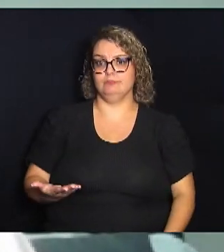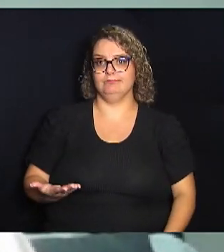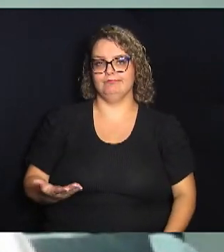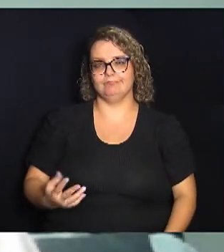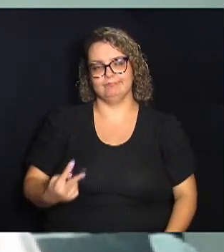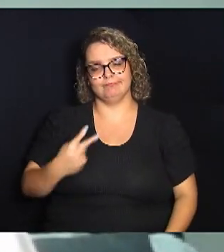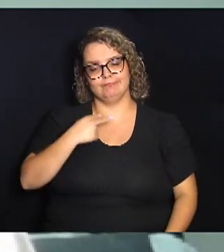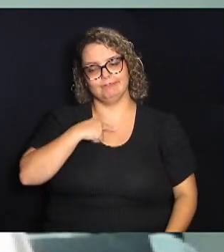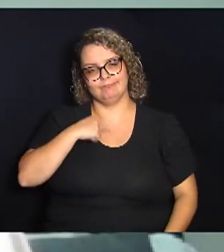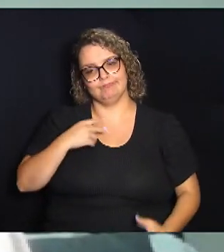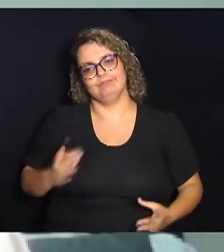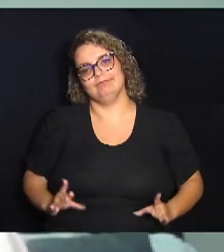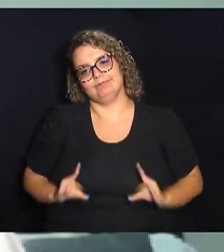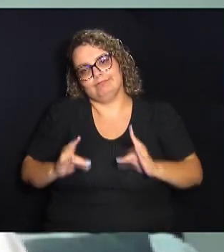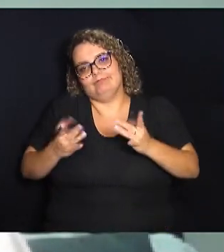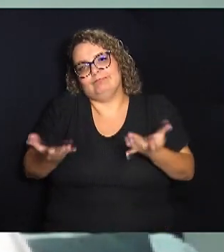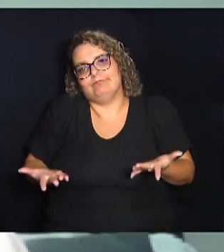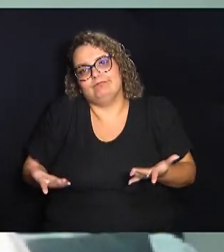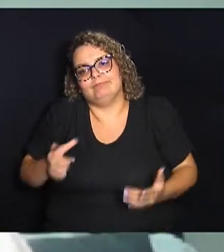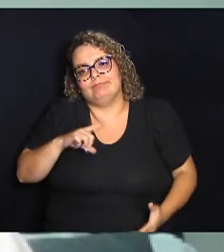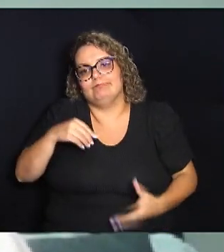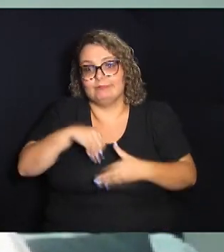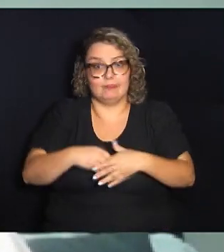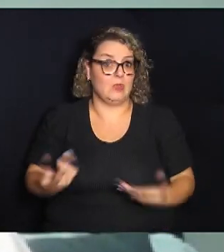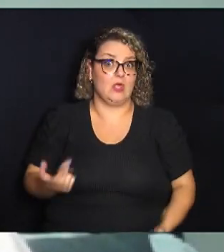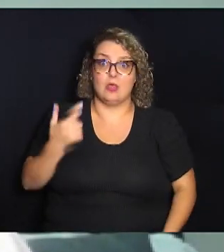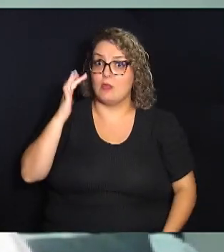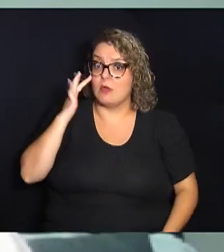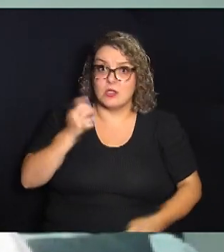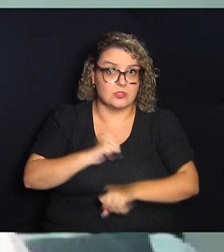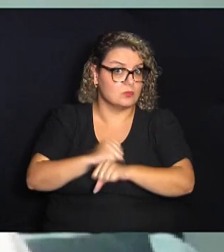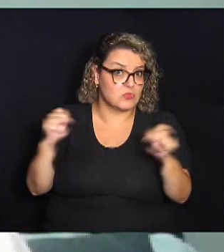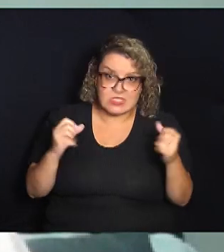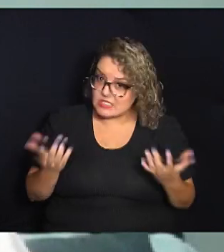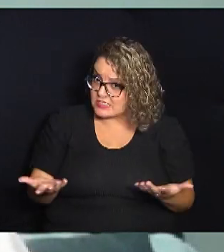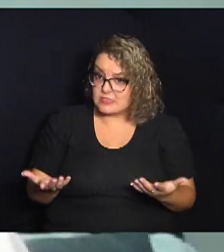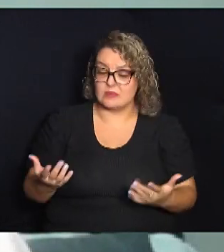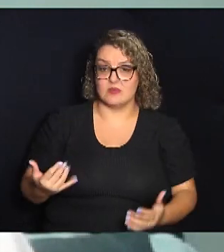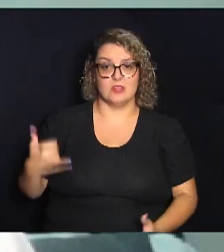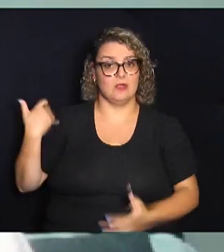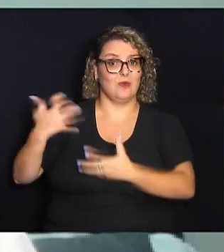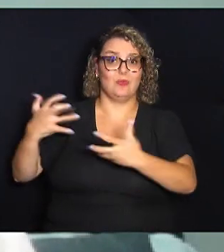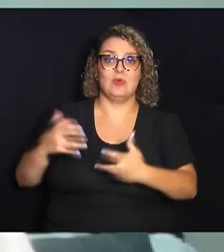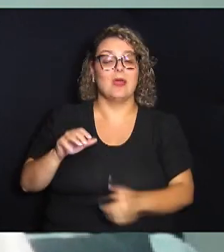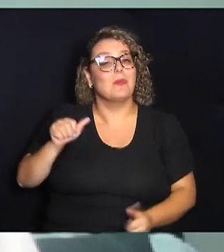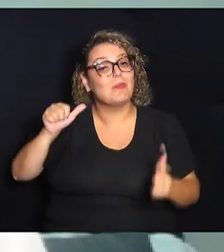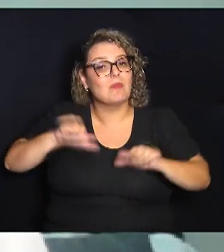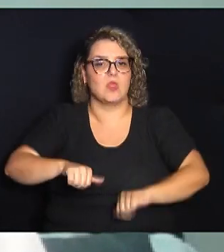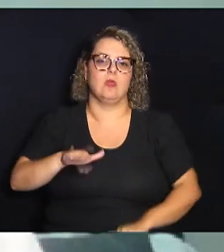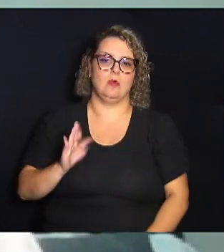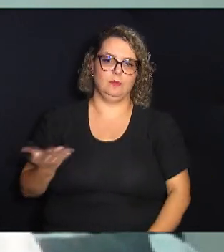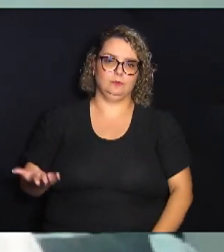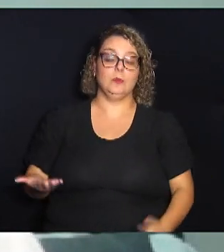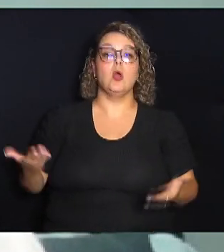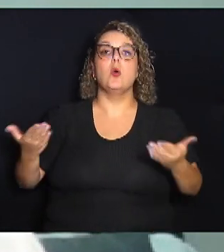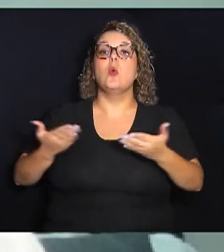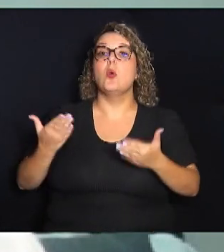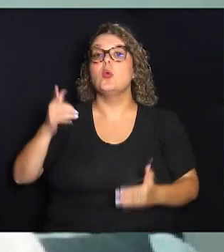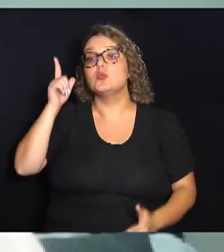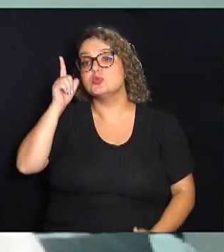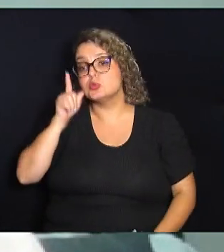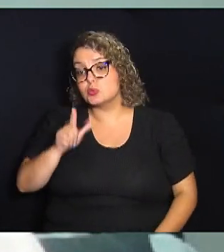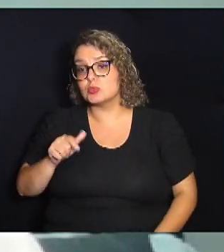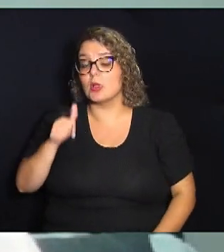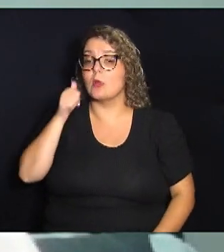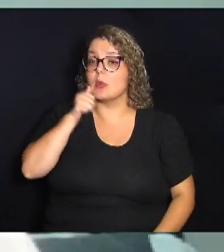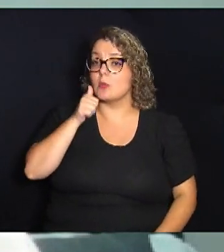principais hormônios? Eu considero impossível. E isso gradativamente com a idade é pior ainda. Então, hoje, a gente consegue ter uma mulher,